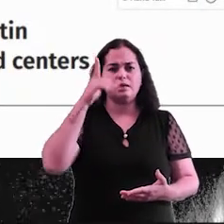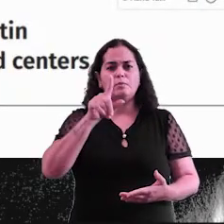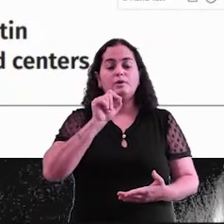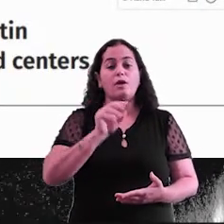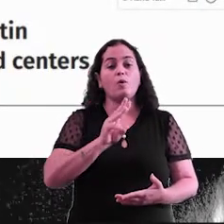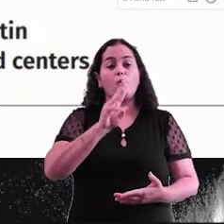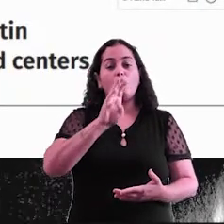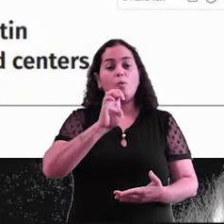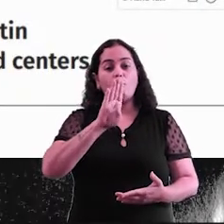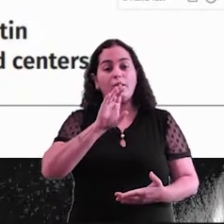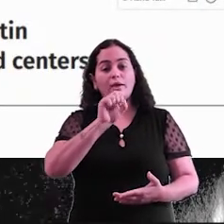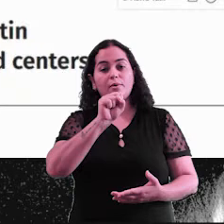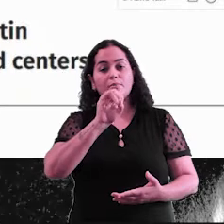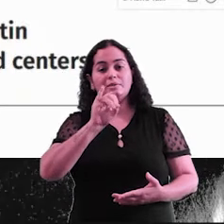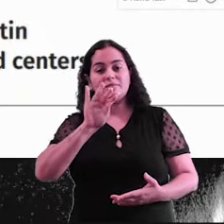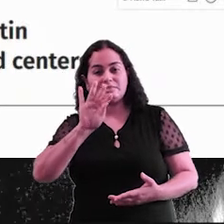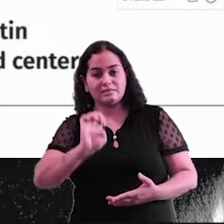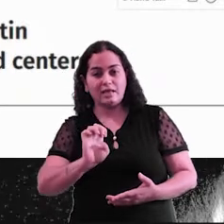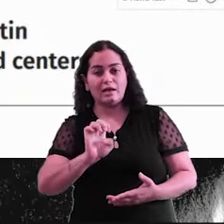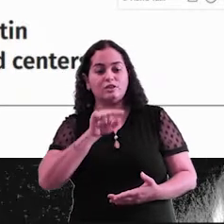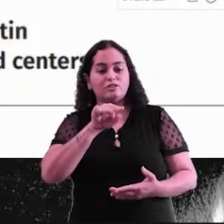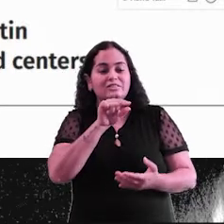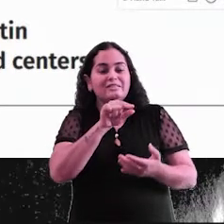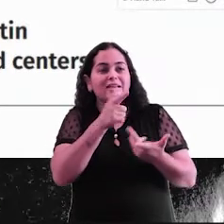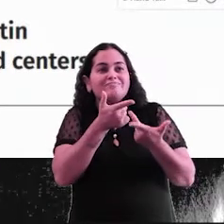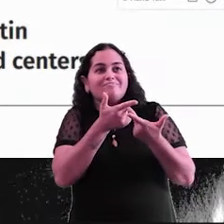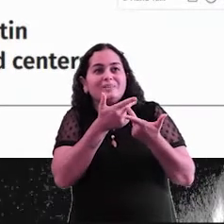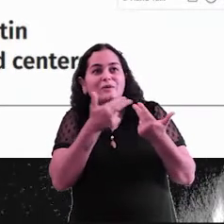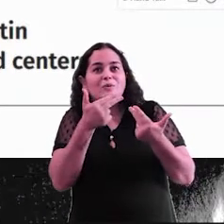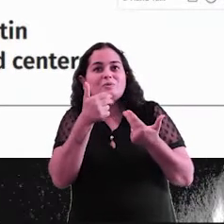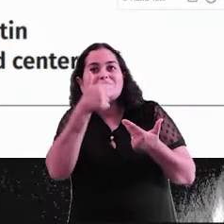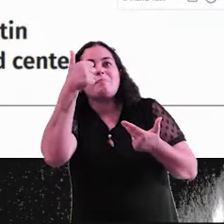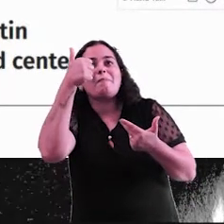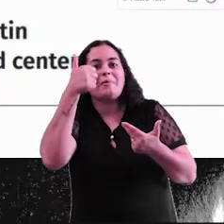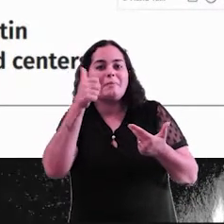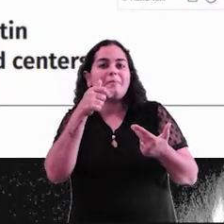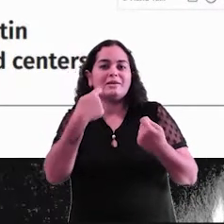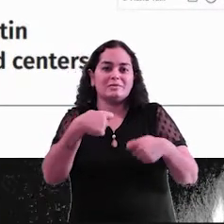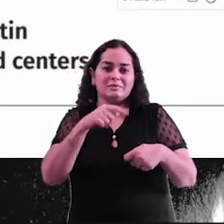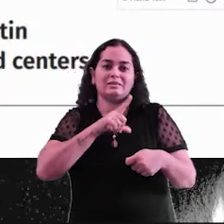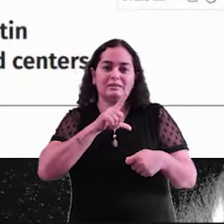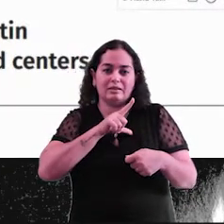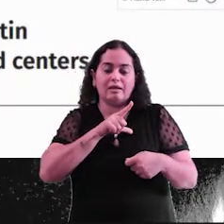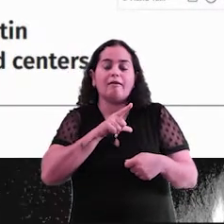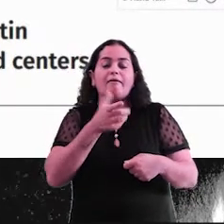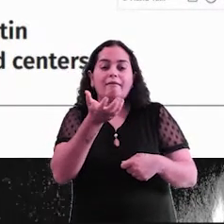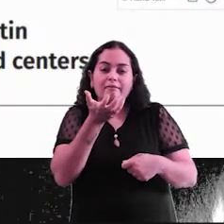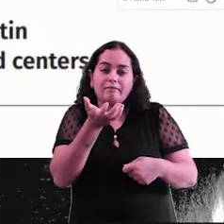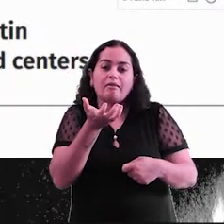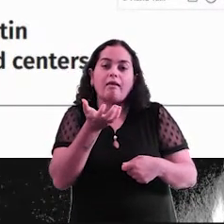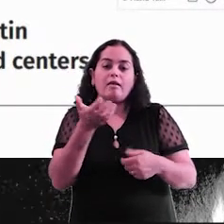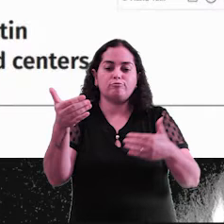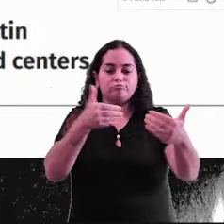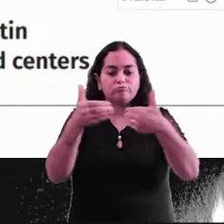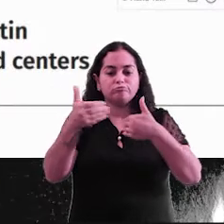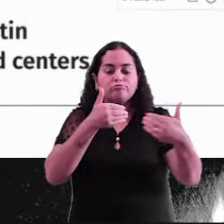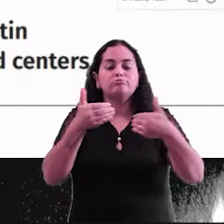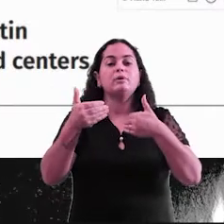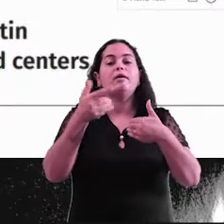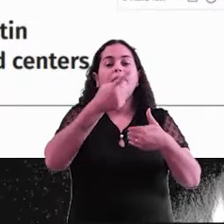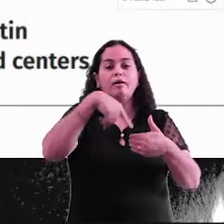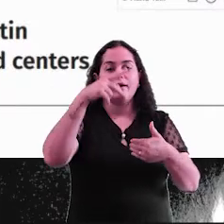receber visitantes ou comunicar conteúdos com seus visitantes. Então, ter um website acessível